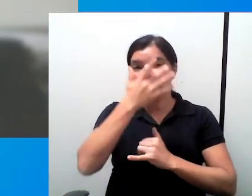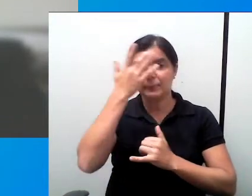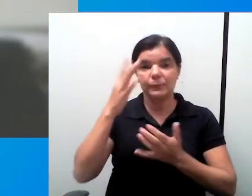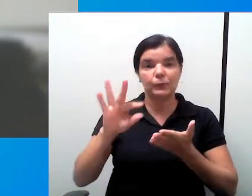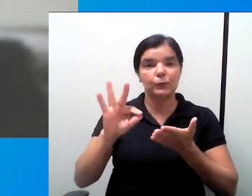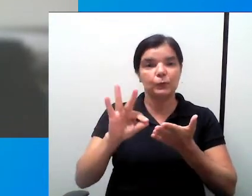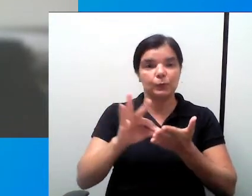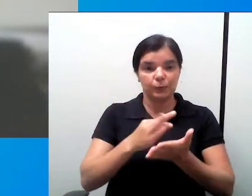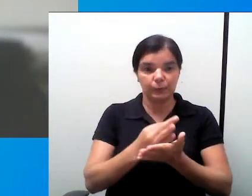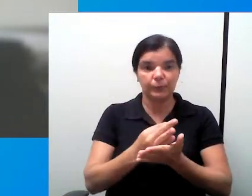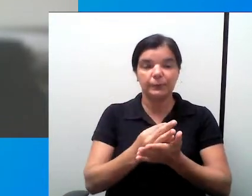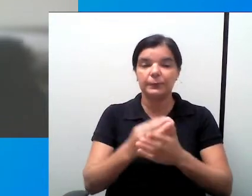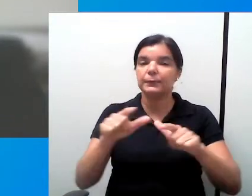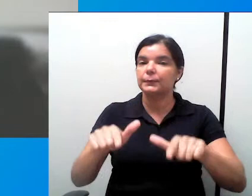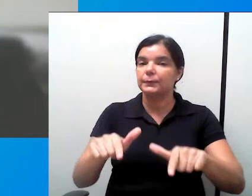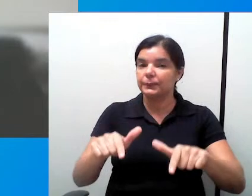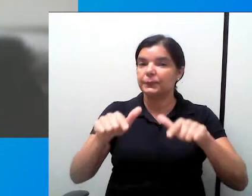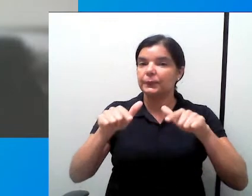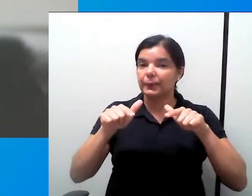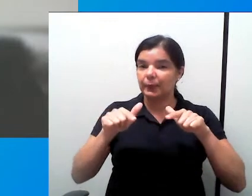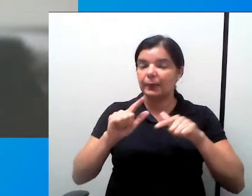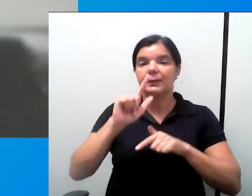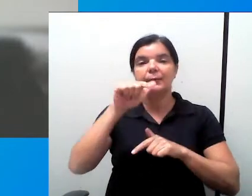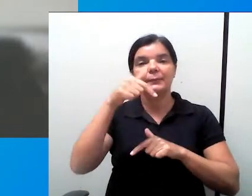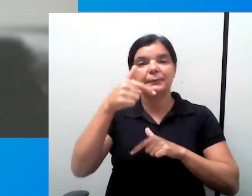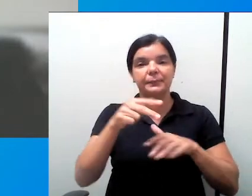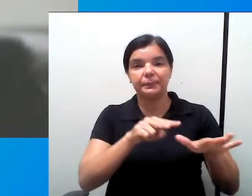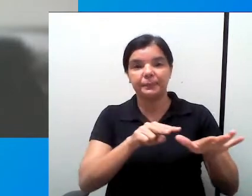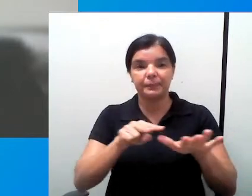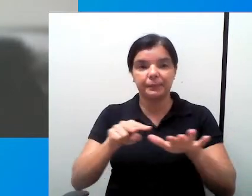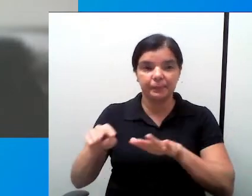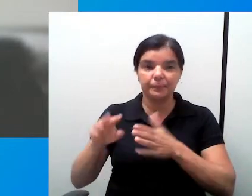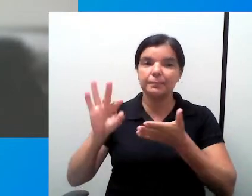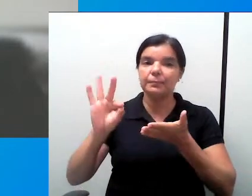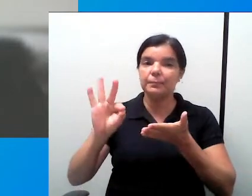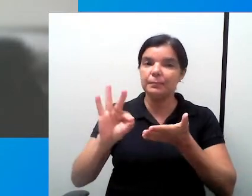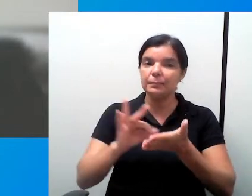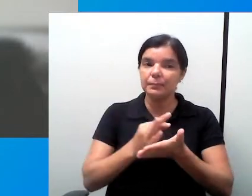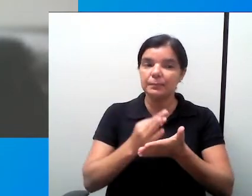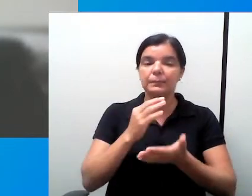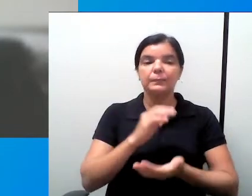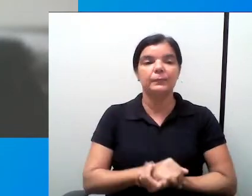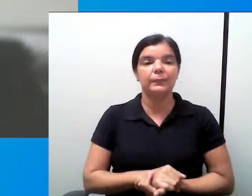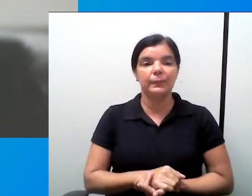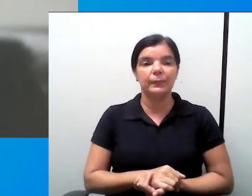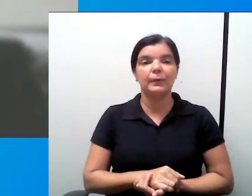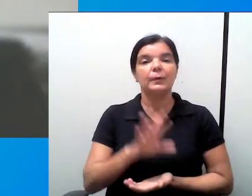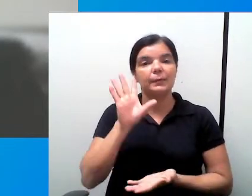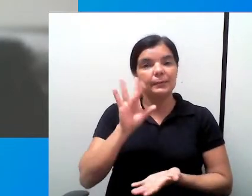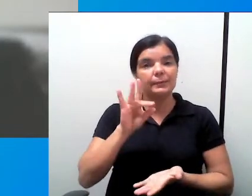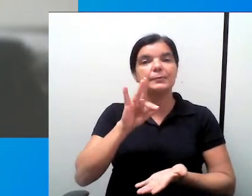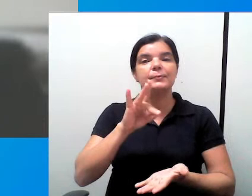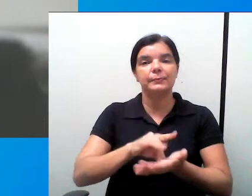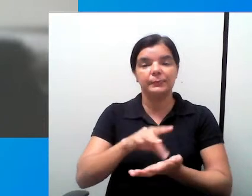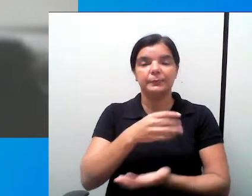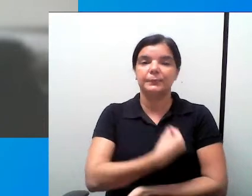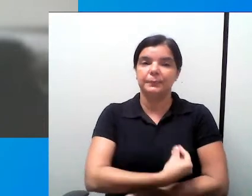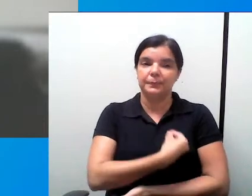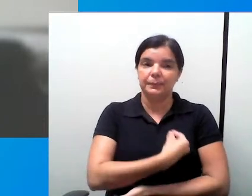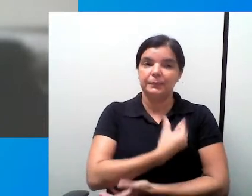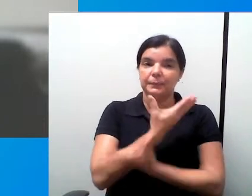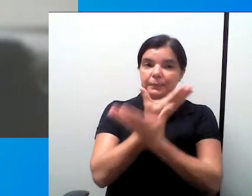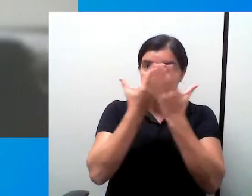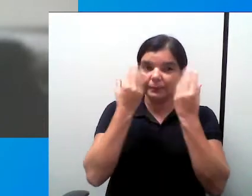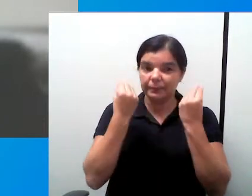certificados a partir da semana que vem. Aqueles que realizaram a inscrição e aqueles que confirmaram sua presença no evento. Então, não esqueçam de